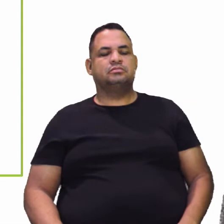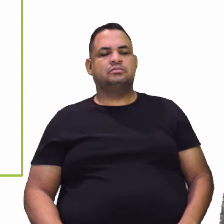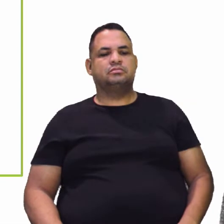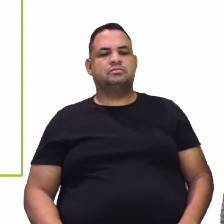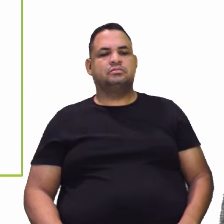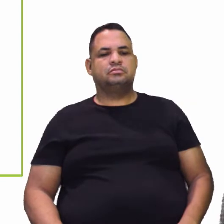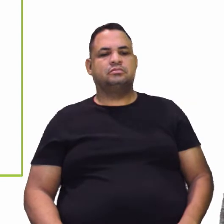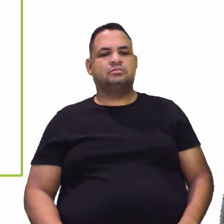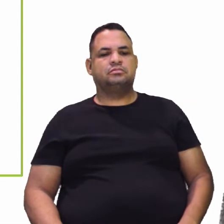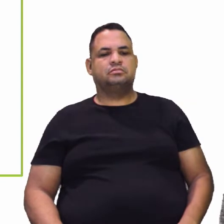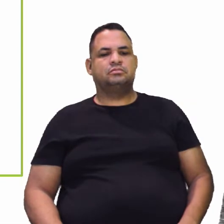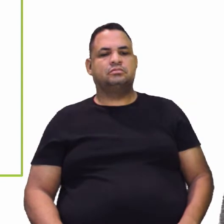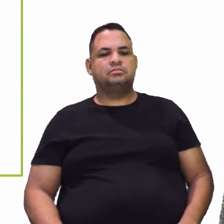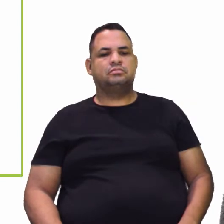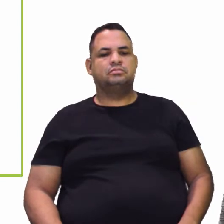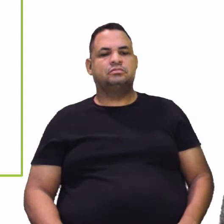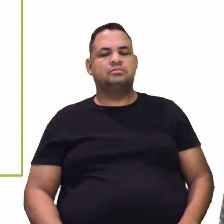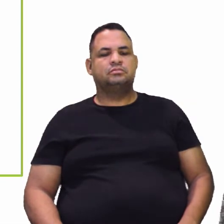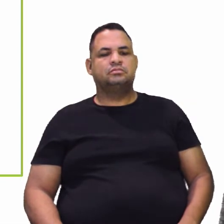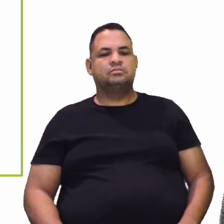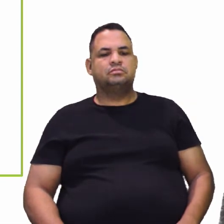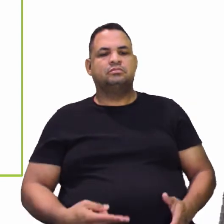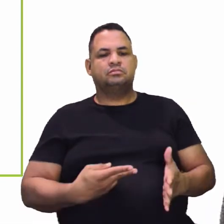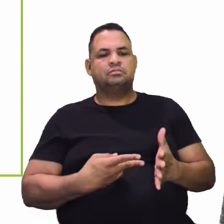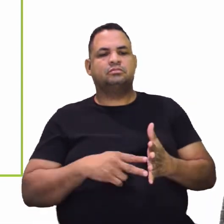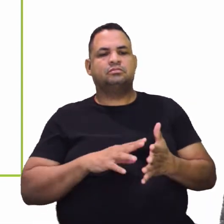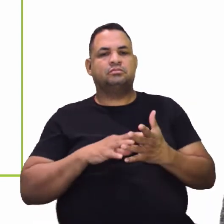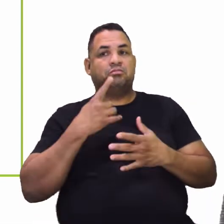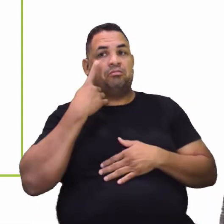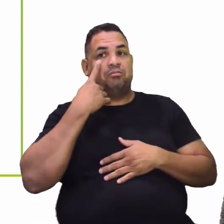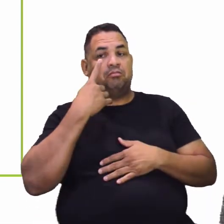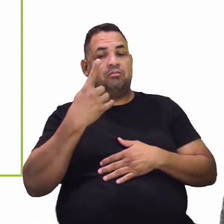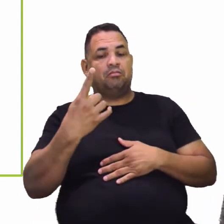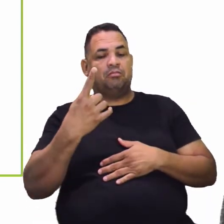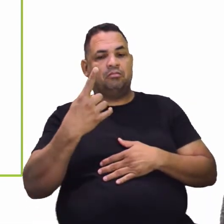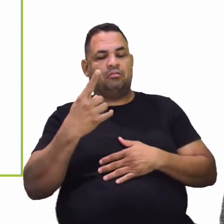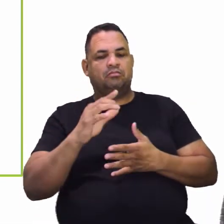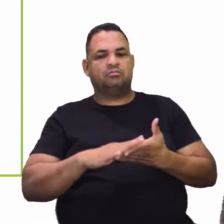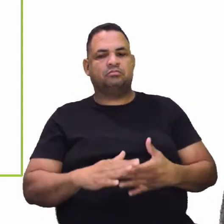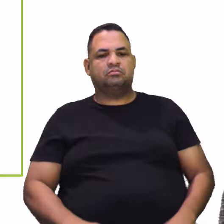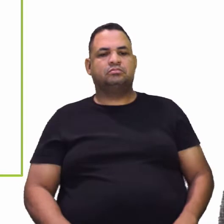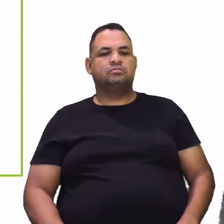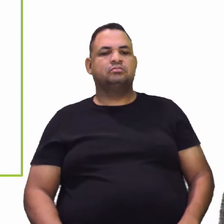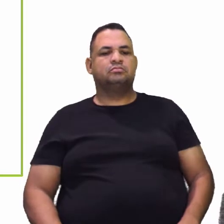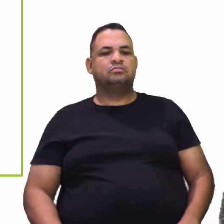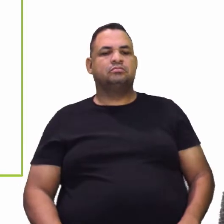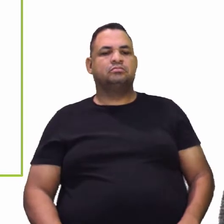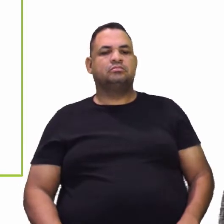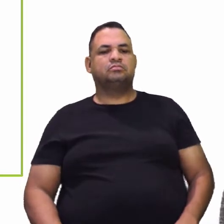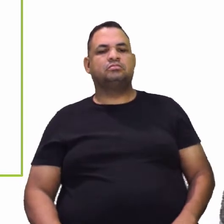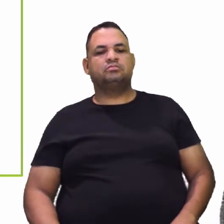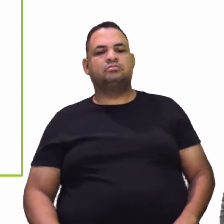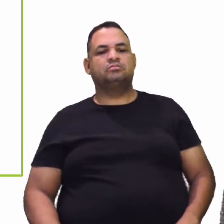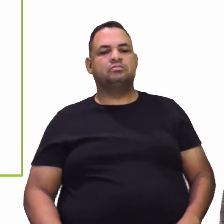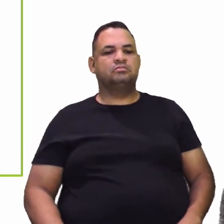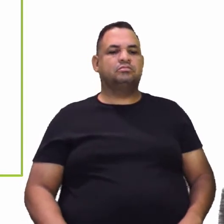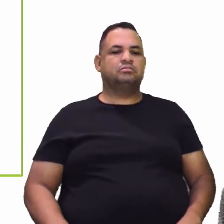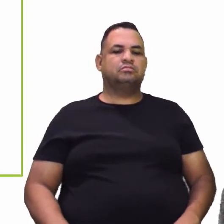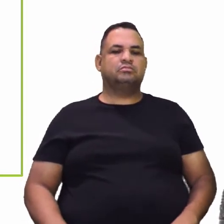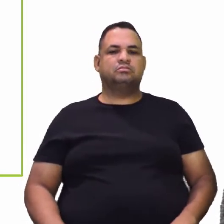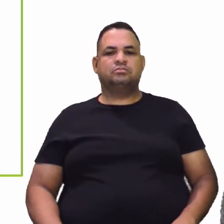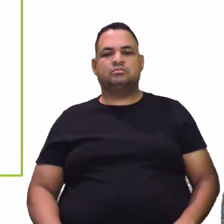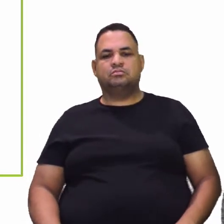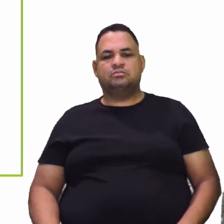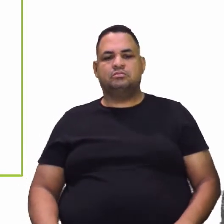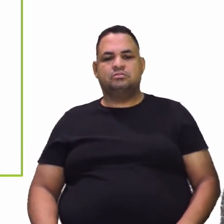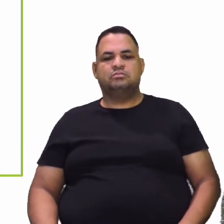palavra watch, que significa assistir, watches. Watch também significa relógio